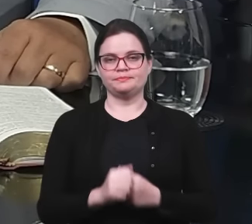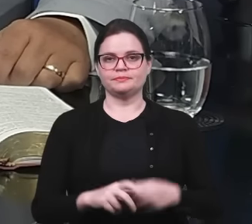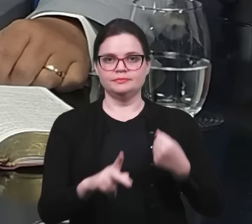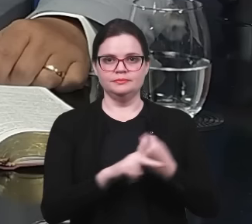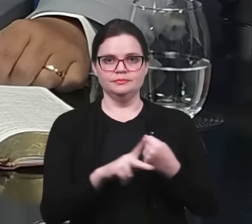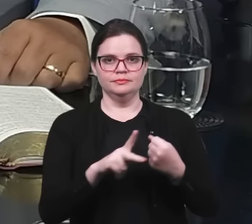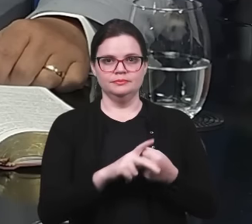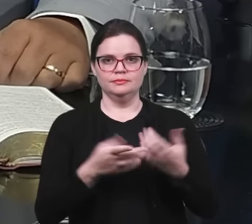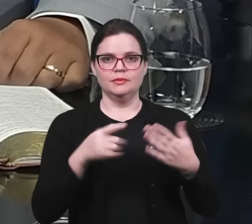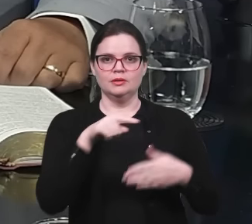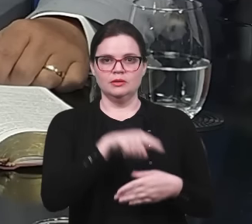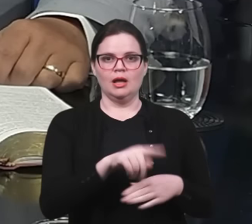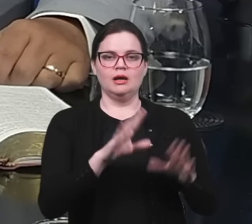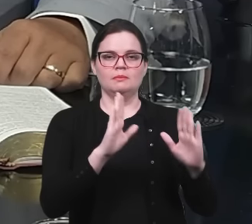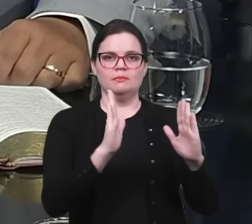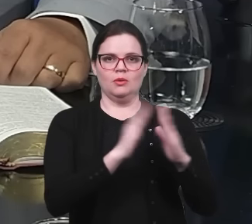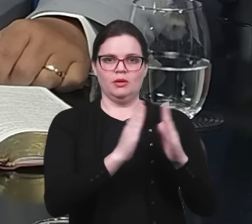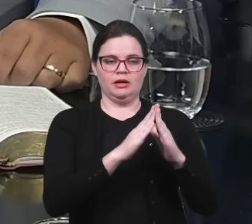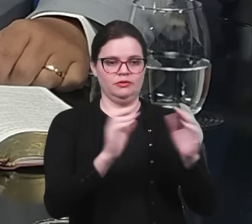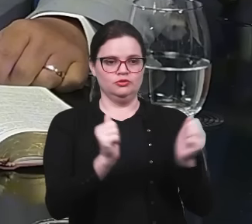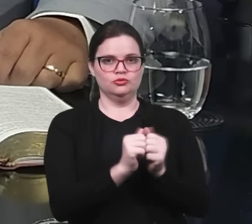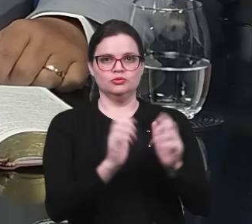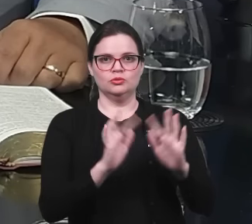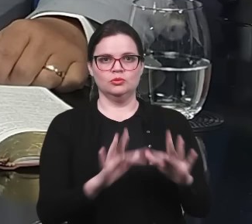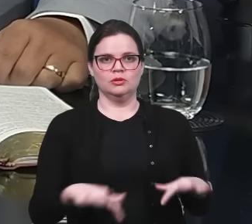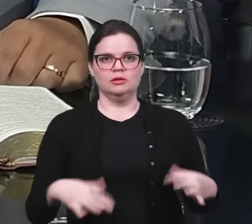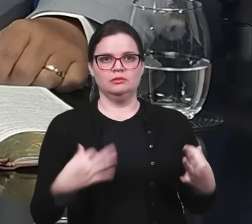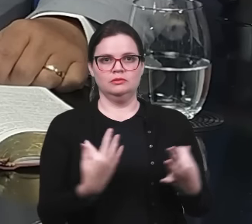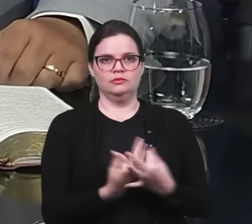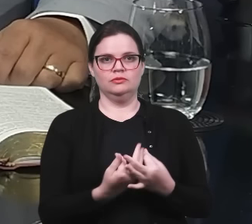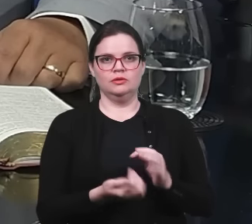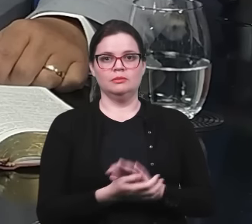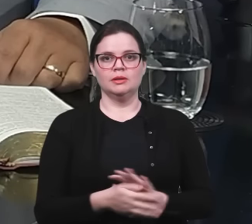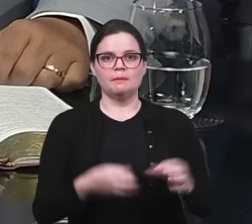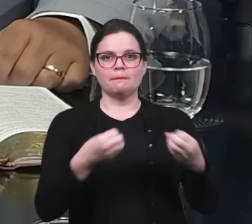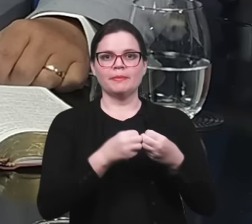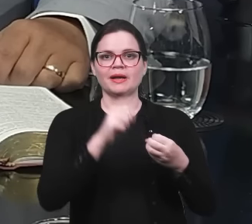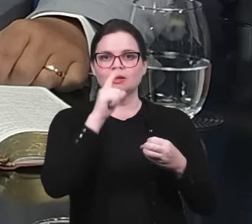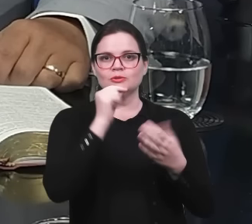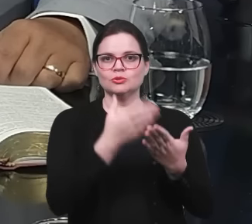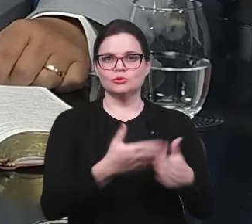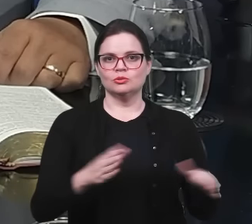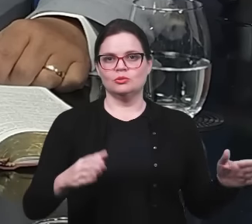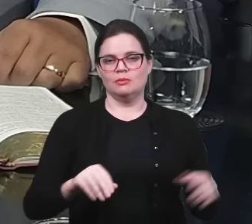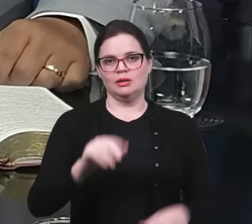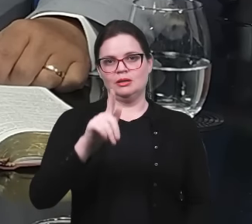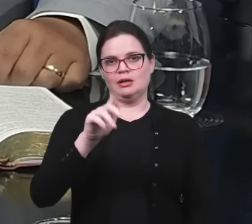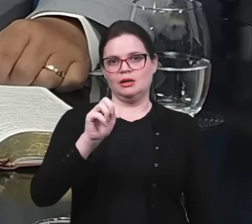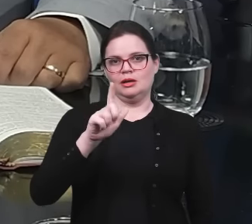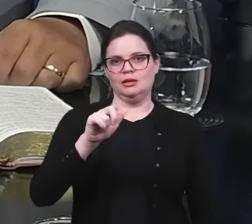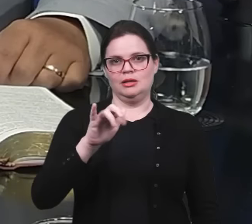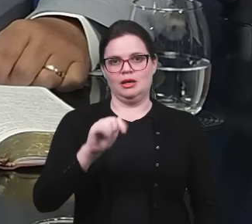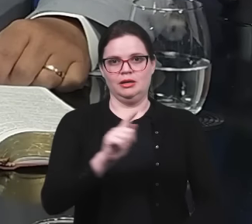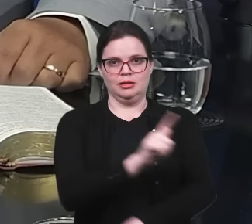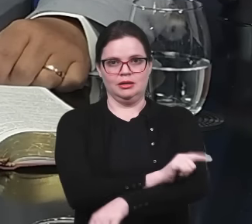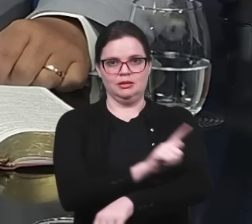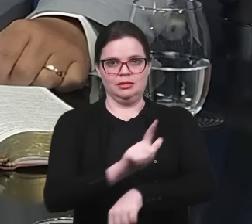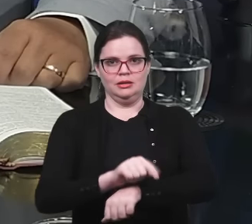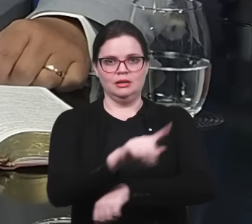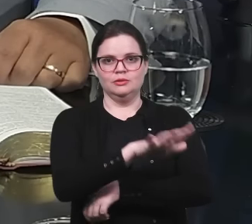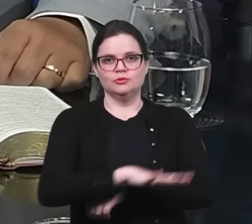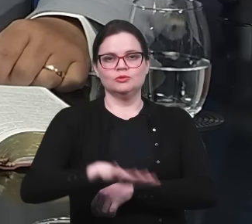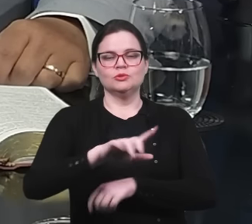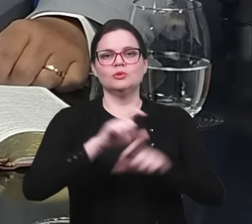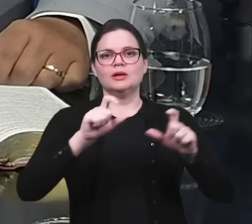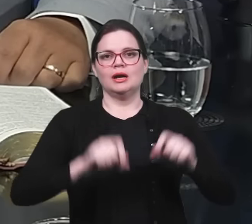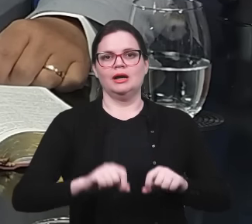e ali ele morava com sua família no Mar da Galileia, naquela cidade, em